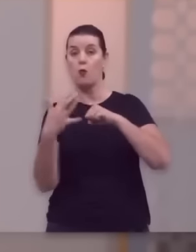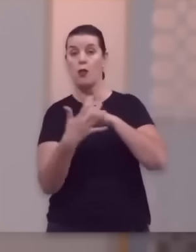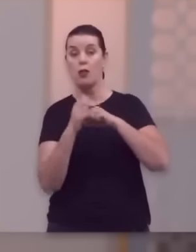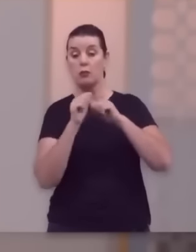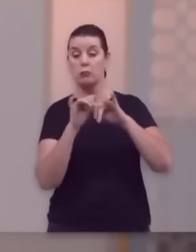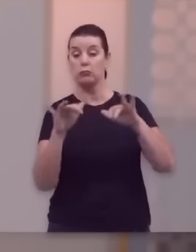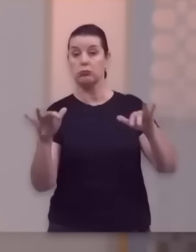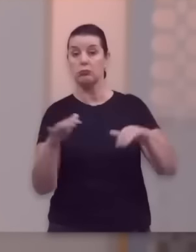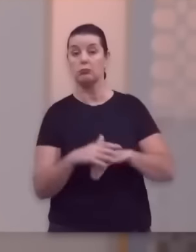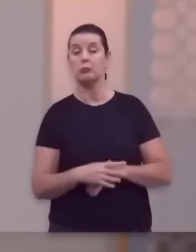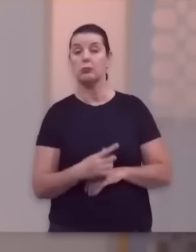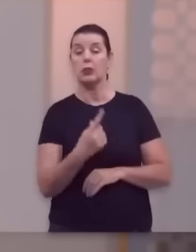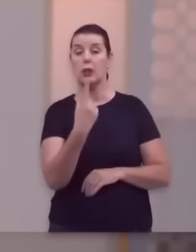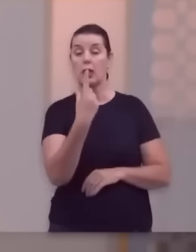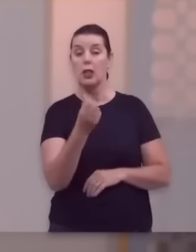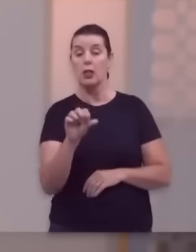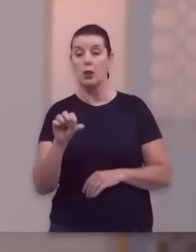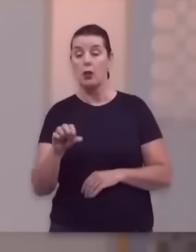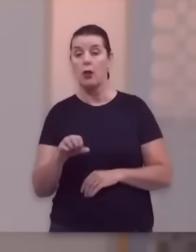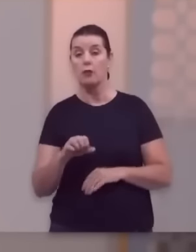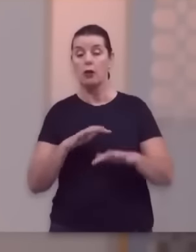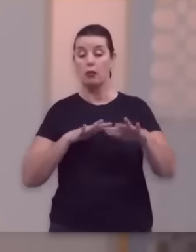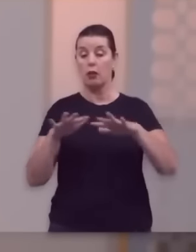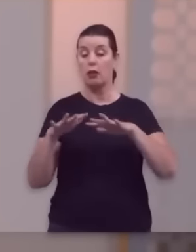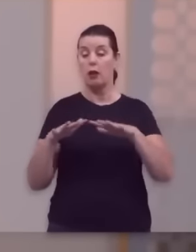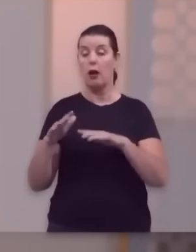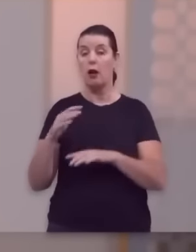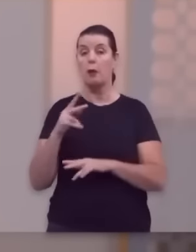covid-19 que abalou as